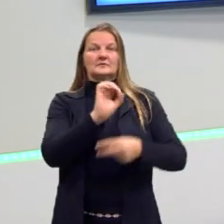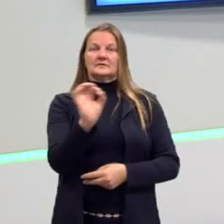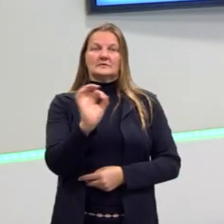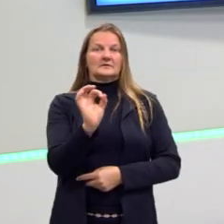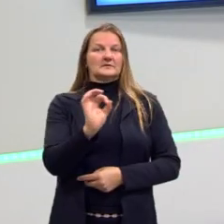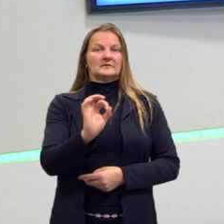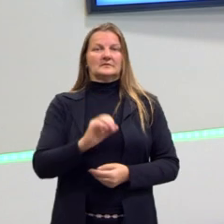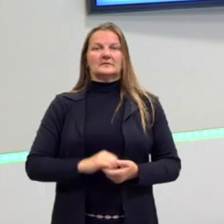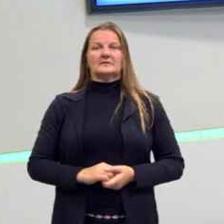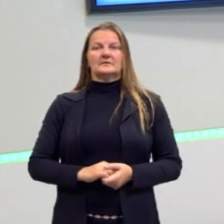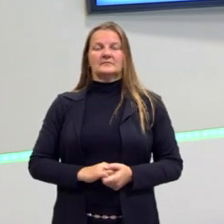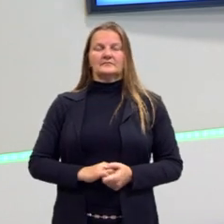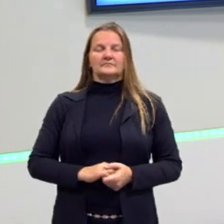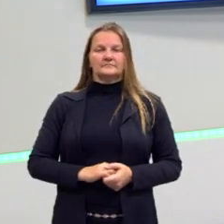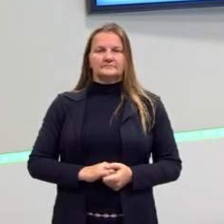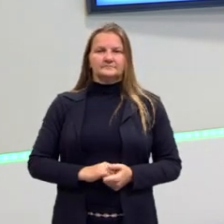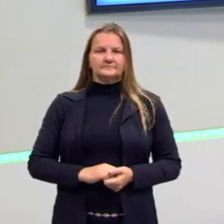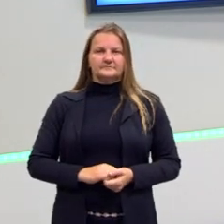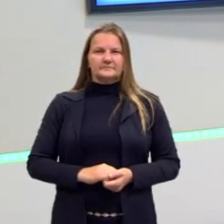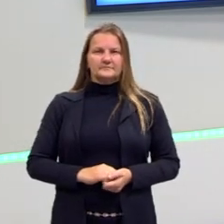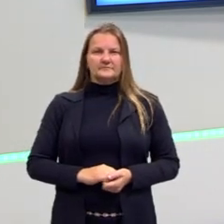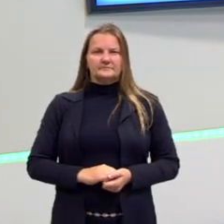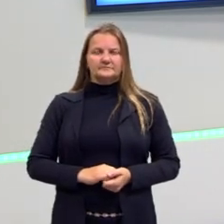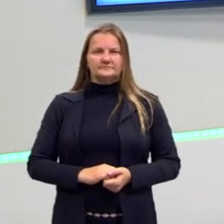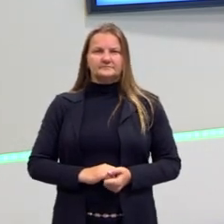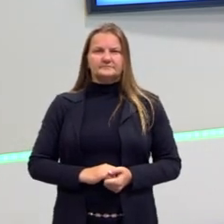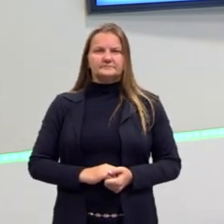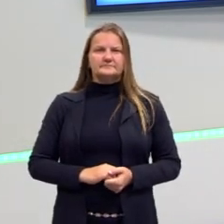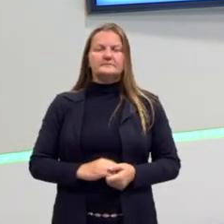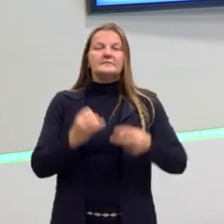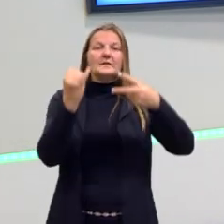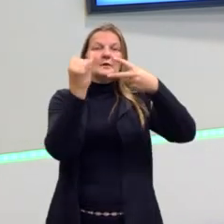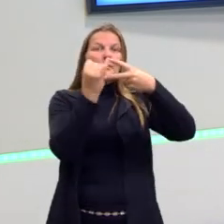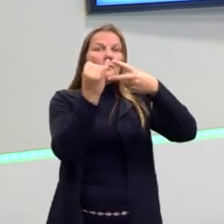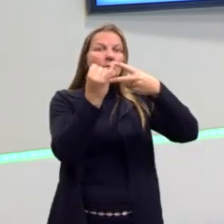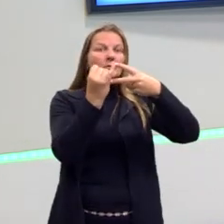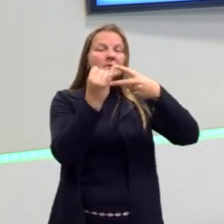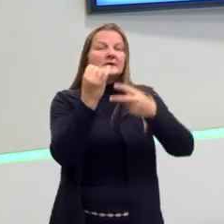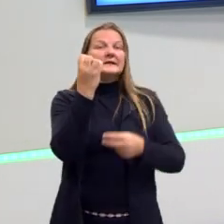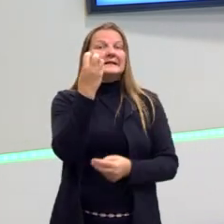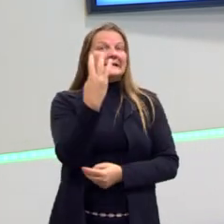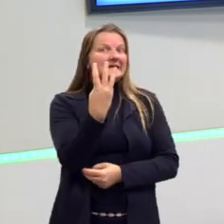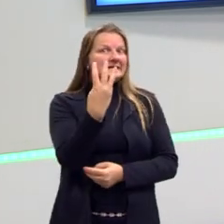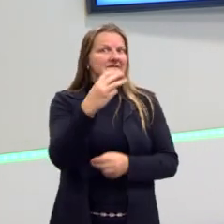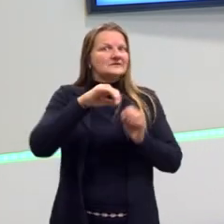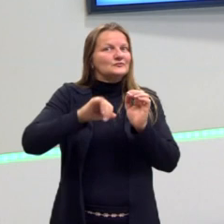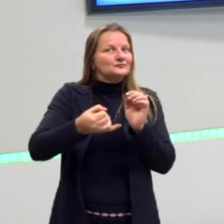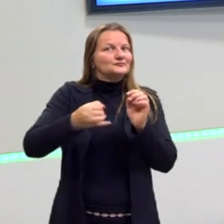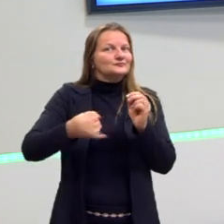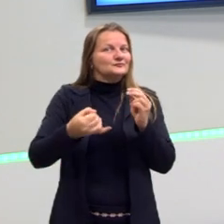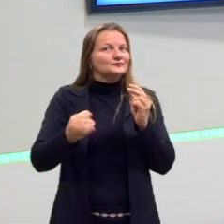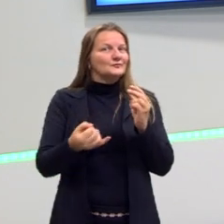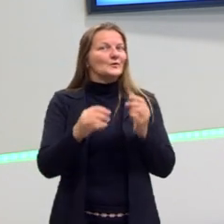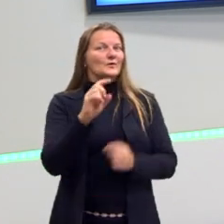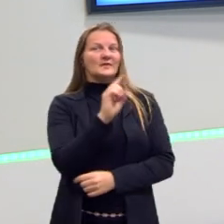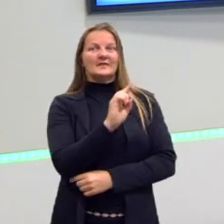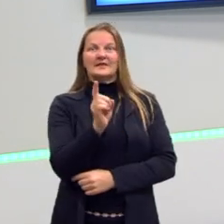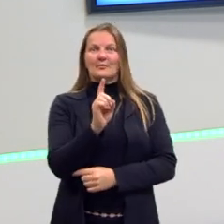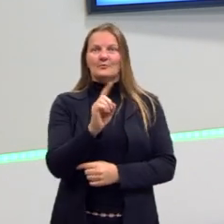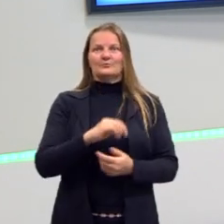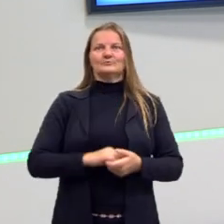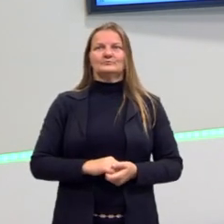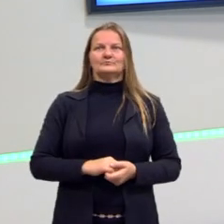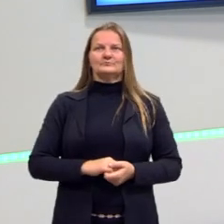então a figura ser também não é um polígono justifiquei para vocês então três figuras que não constituem